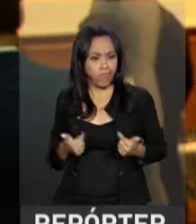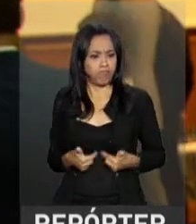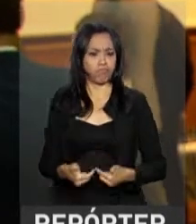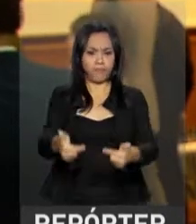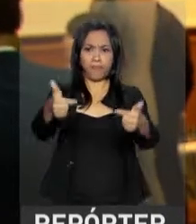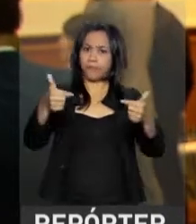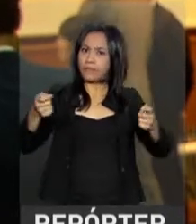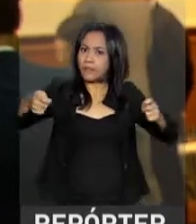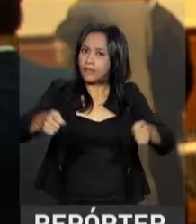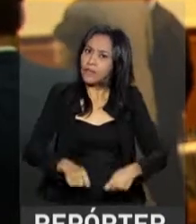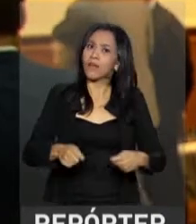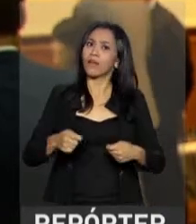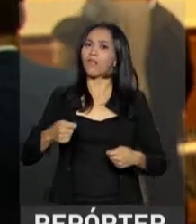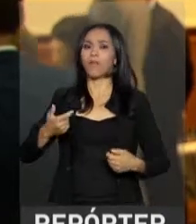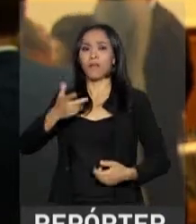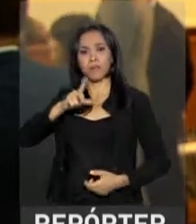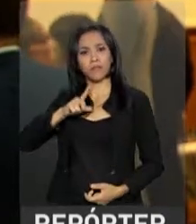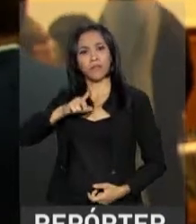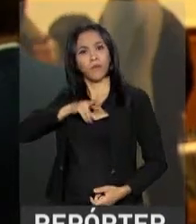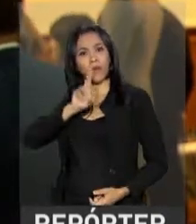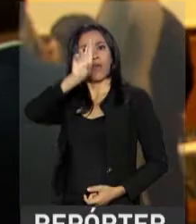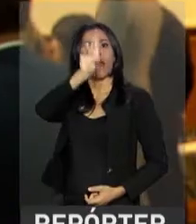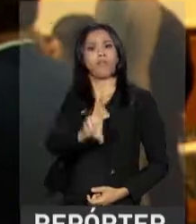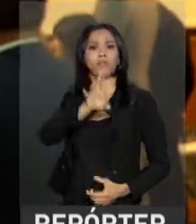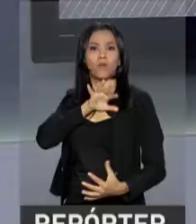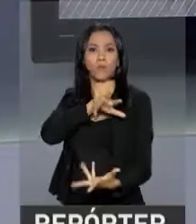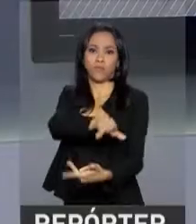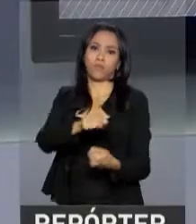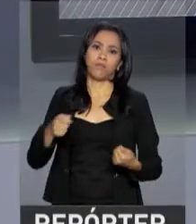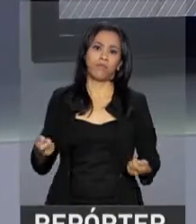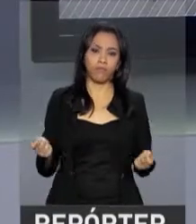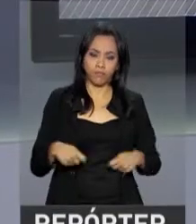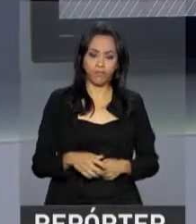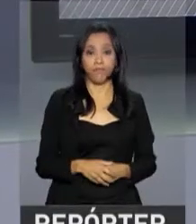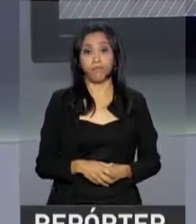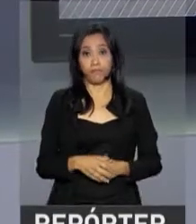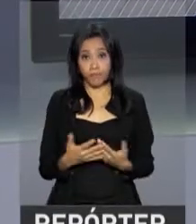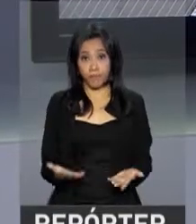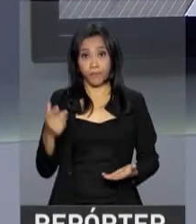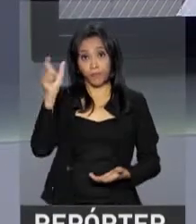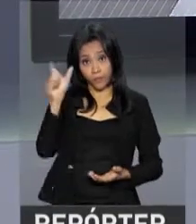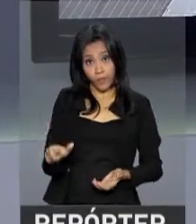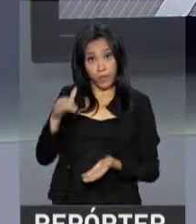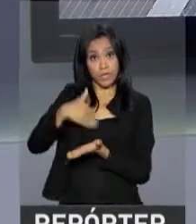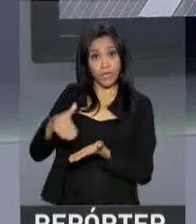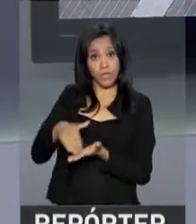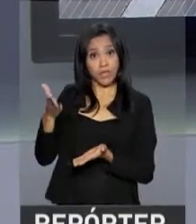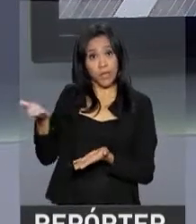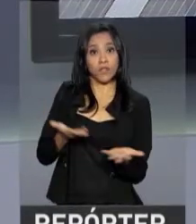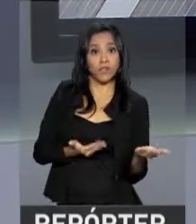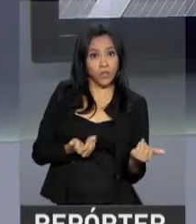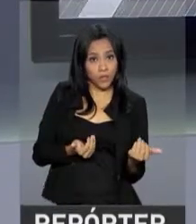para se comportar como um grande ator no sistema internacional. O secretário nacional da Juventude, Assis